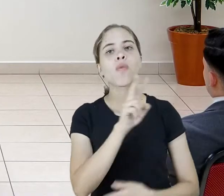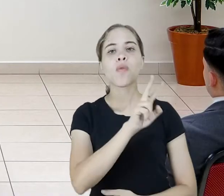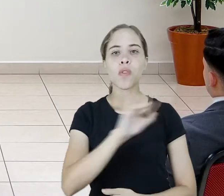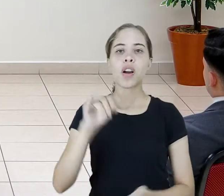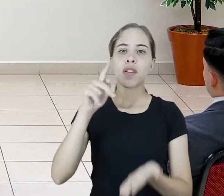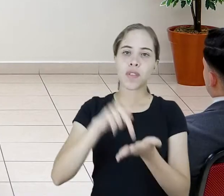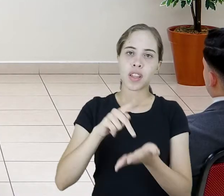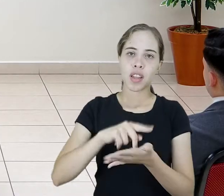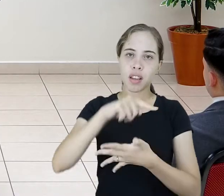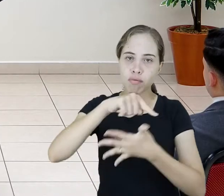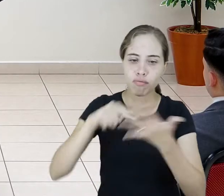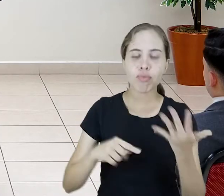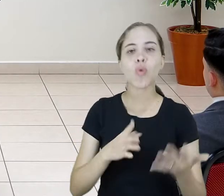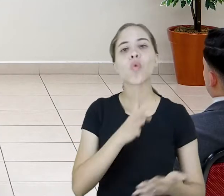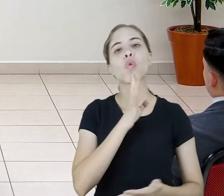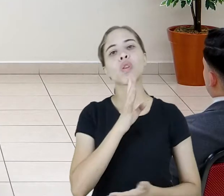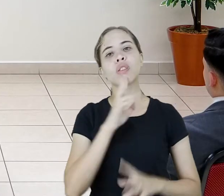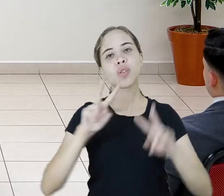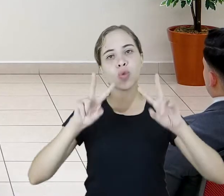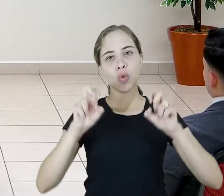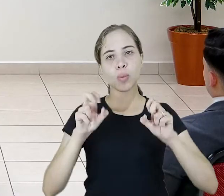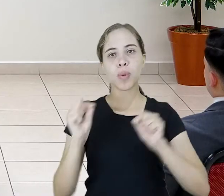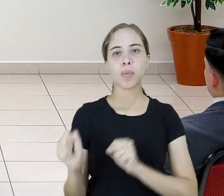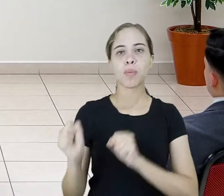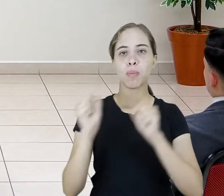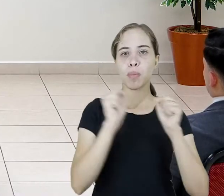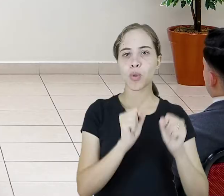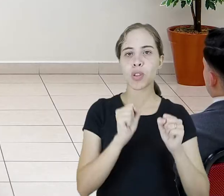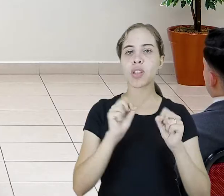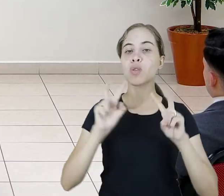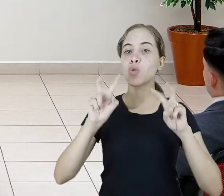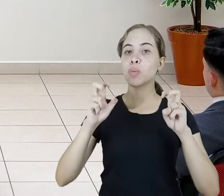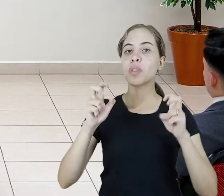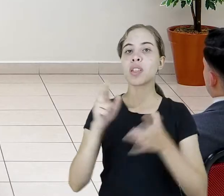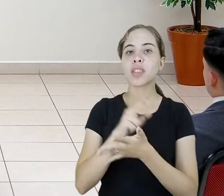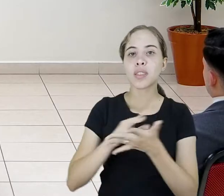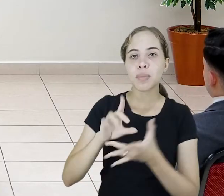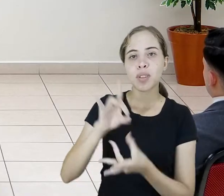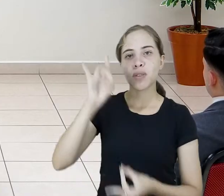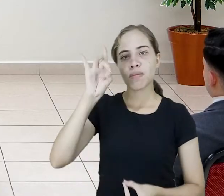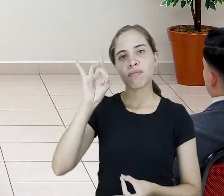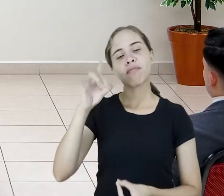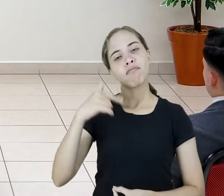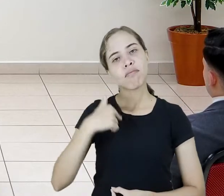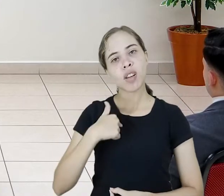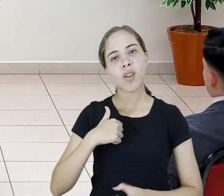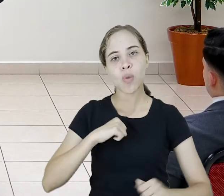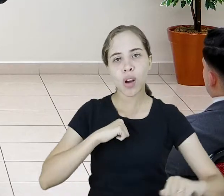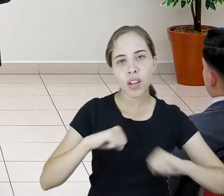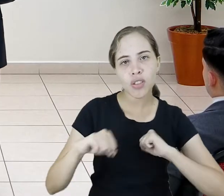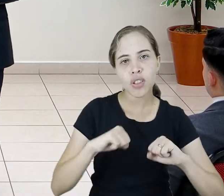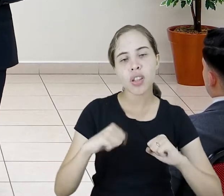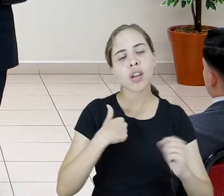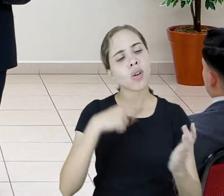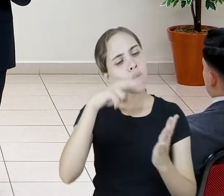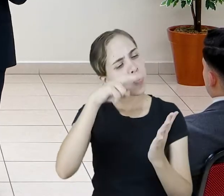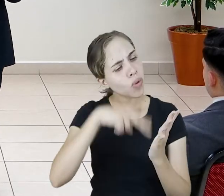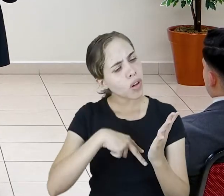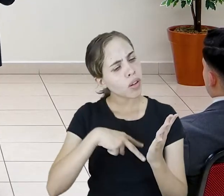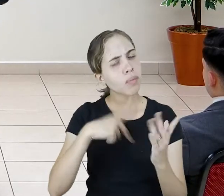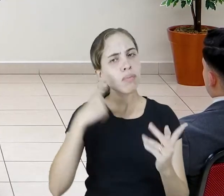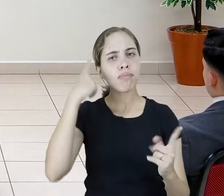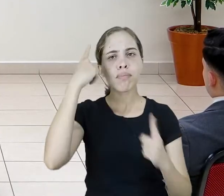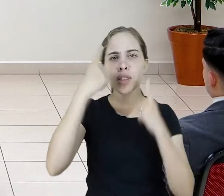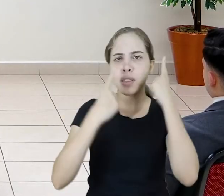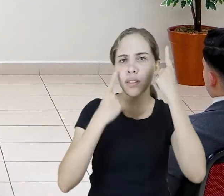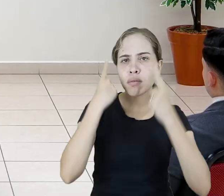verdade, conheceria a verdade pelo poder do Espírito Santo. E assim eu fiz. Eu li, ponderei e orei